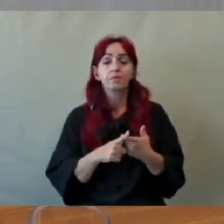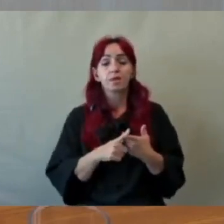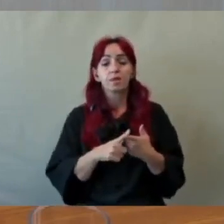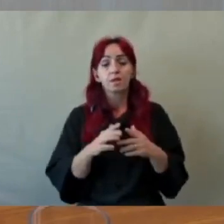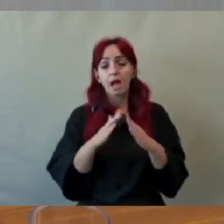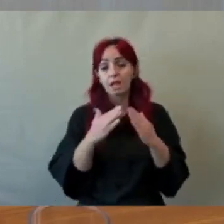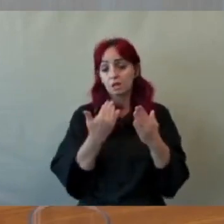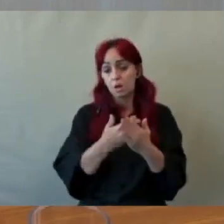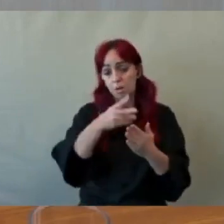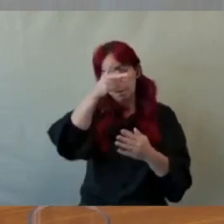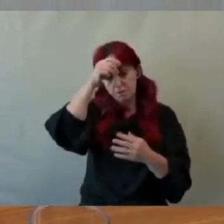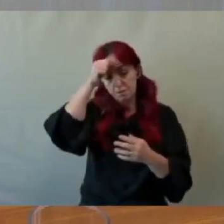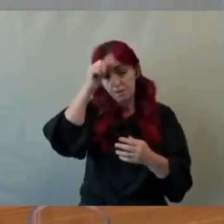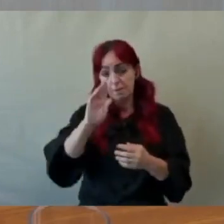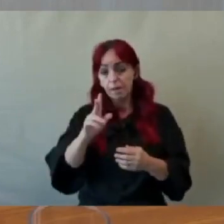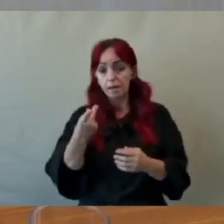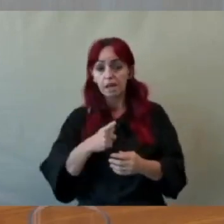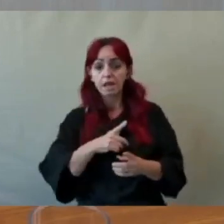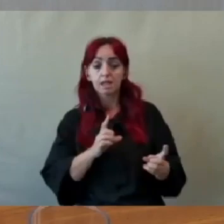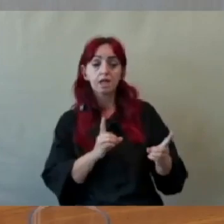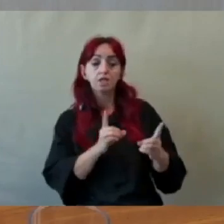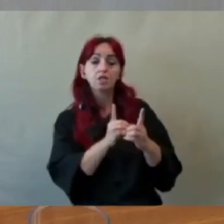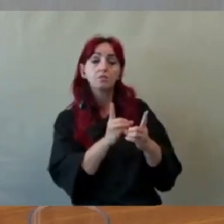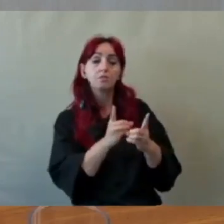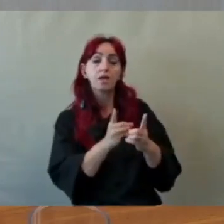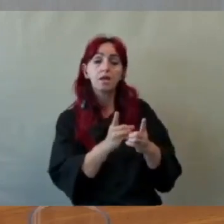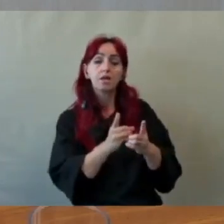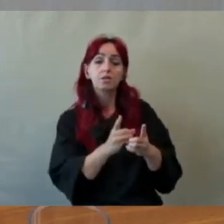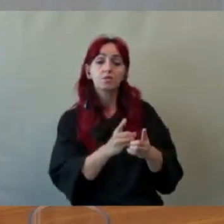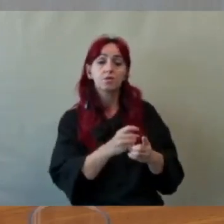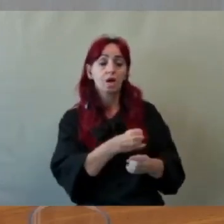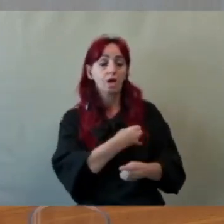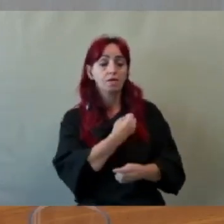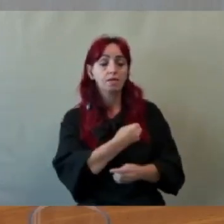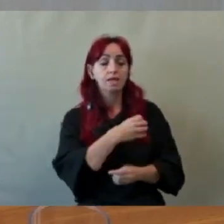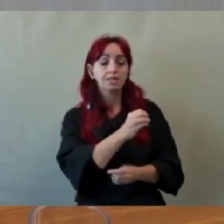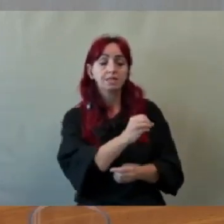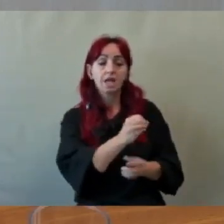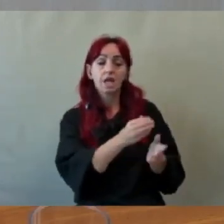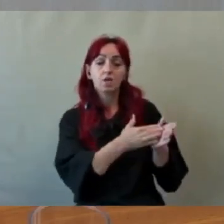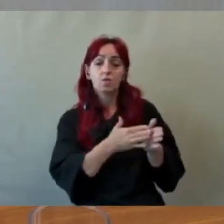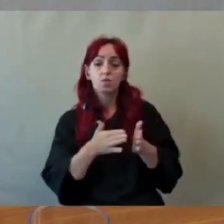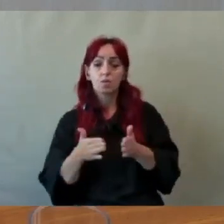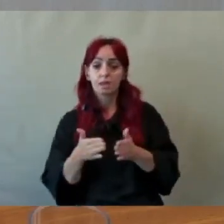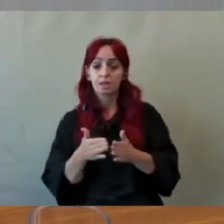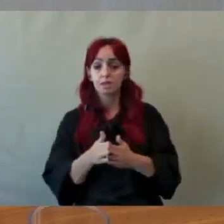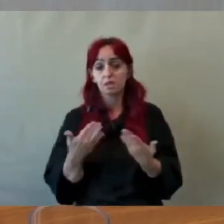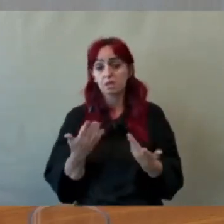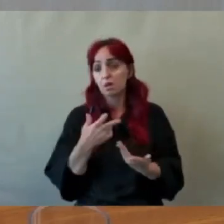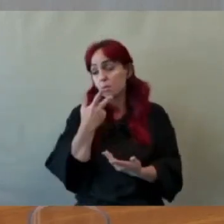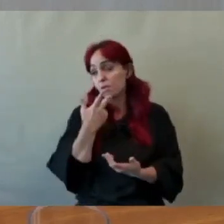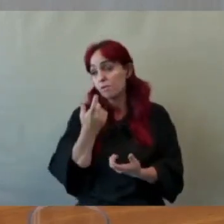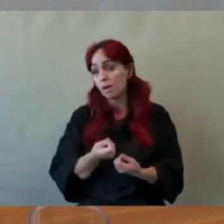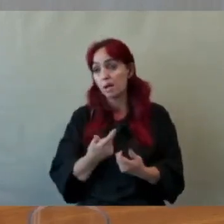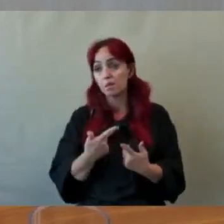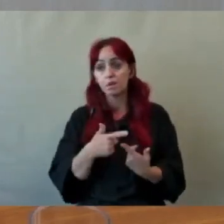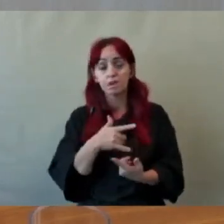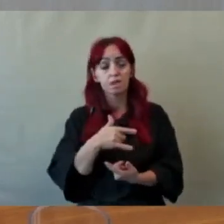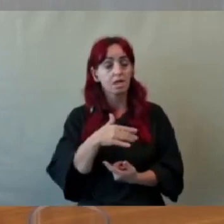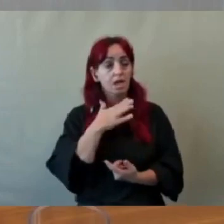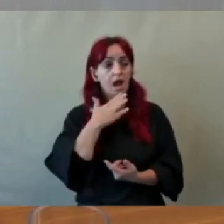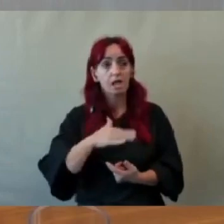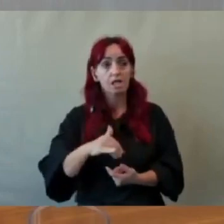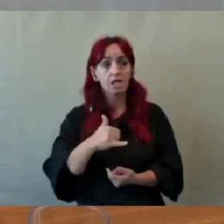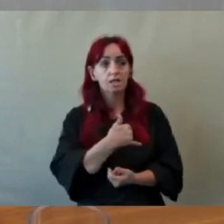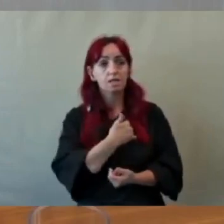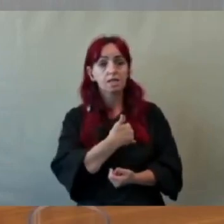um atendimento a partir de 0 anos. Então, eu não posso dizer a criança com 3 anos que é